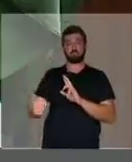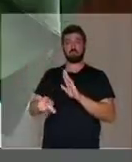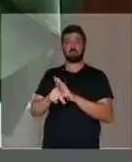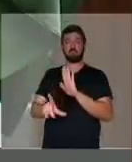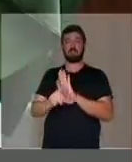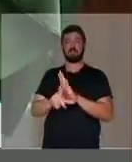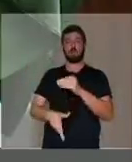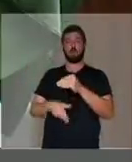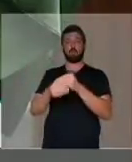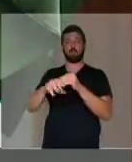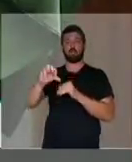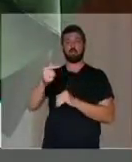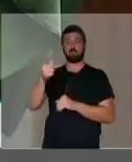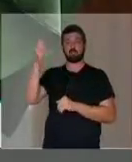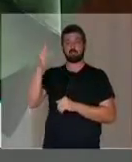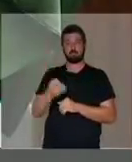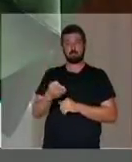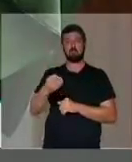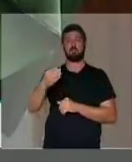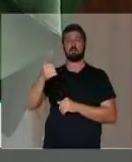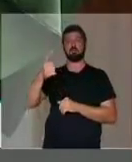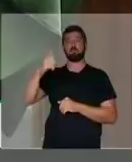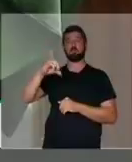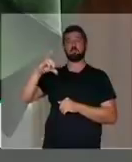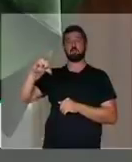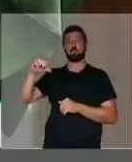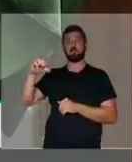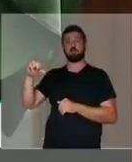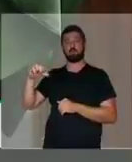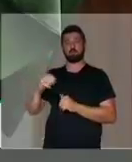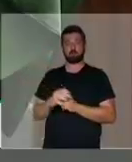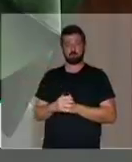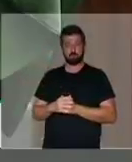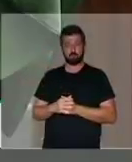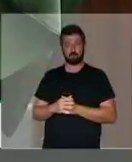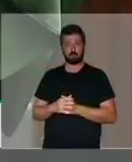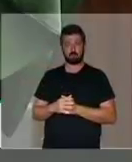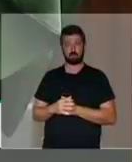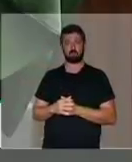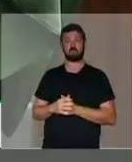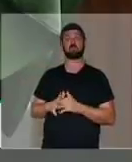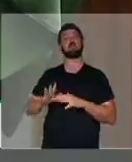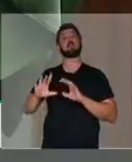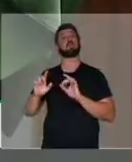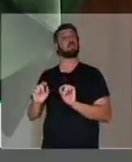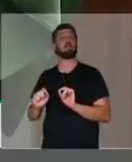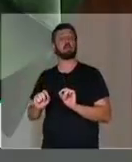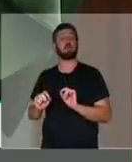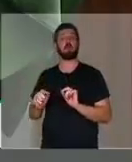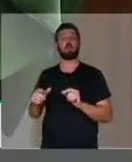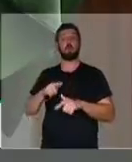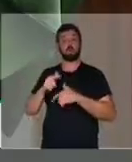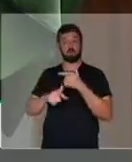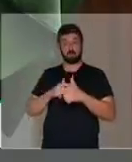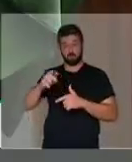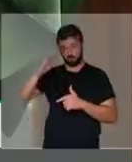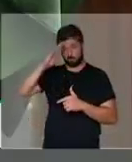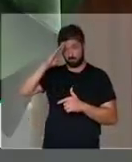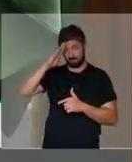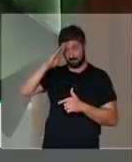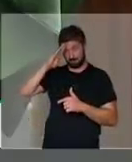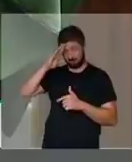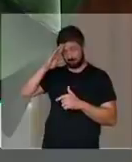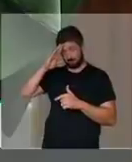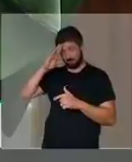Complementar 97, de 9 de junho de 1999, pelo qual a atuação militar